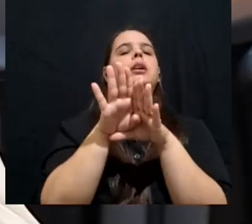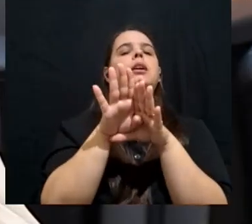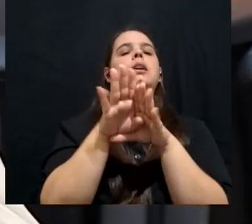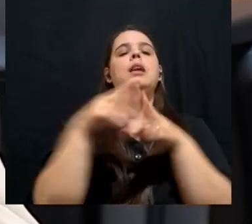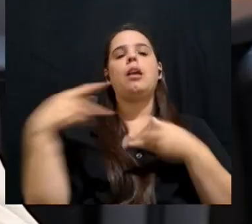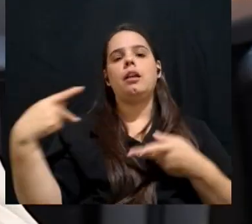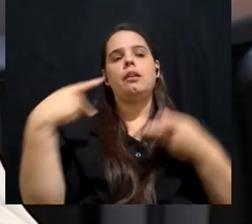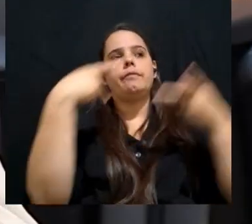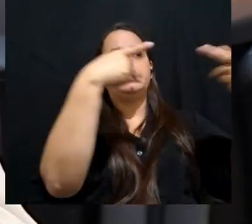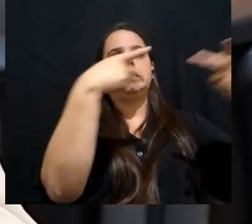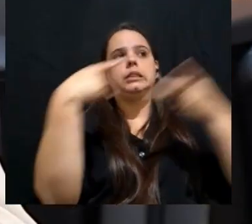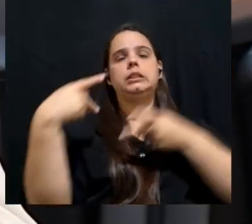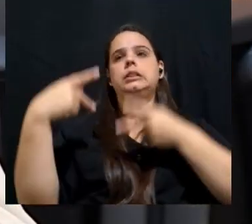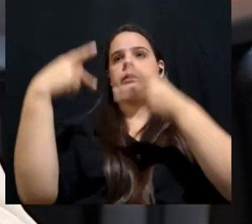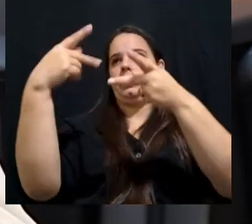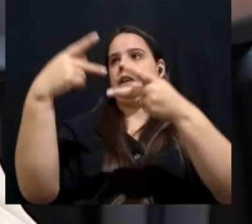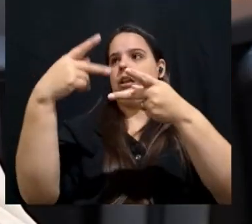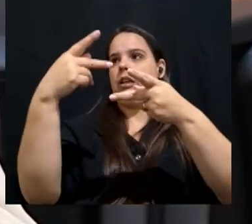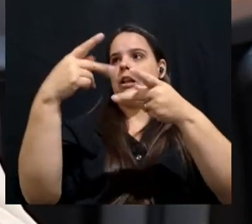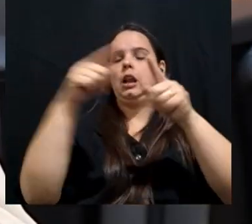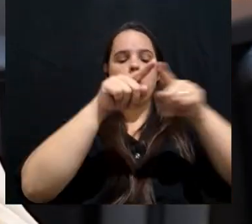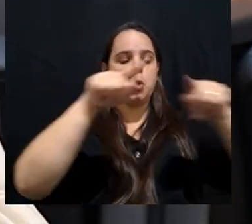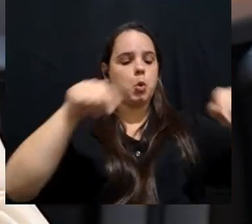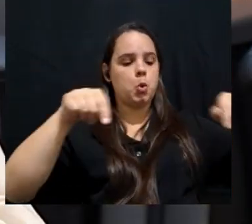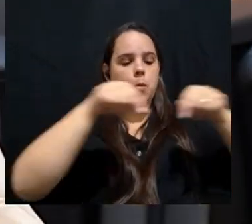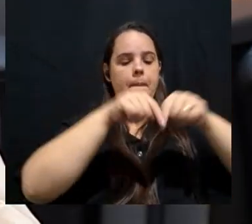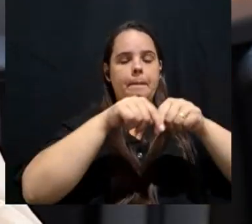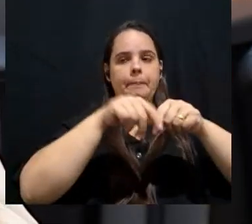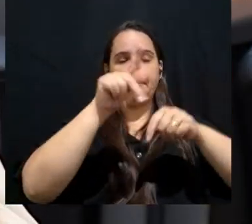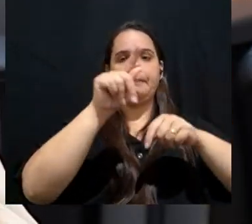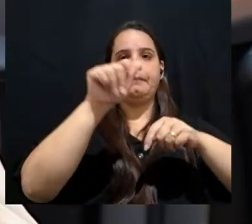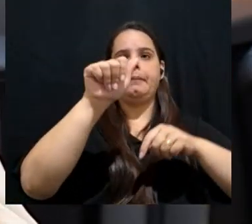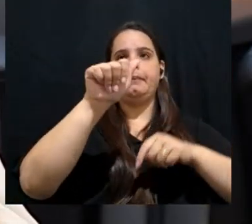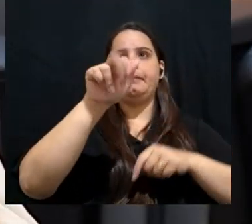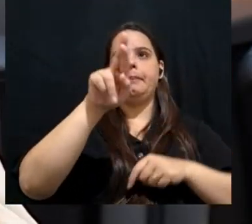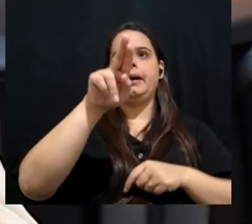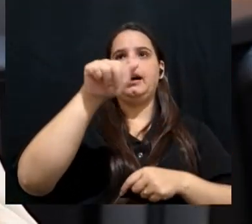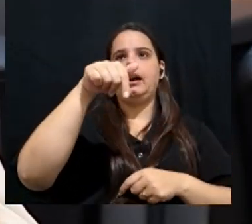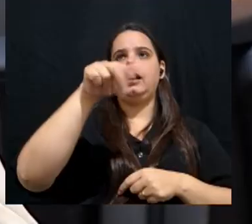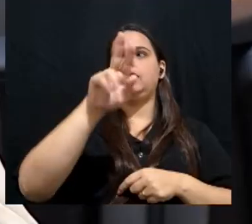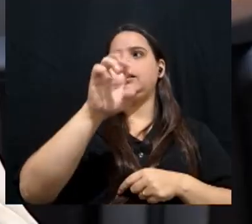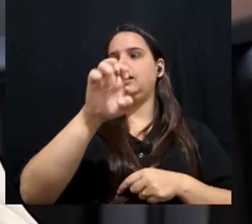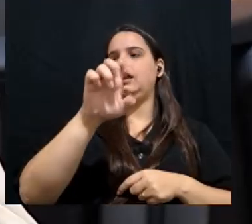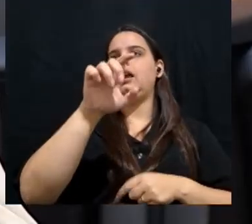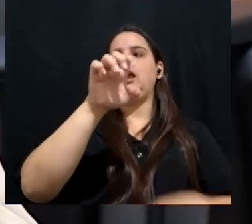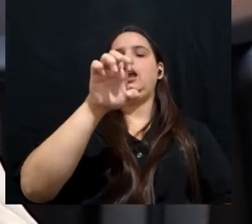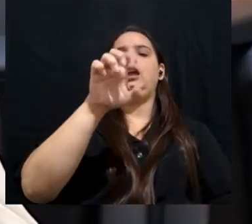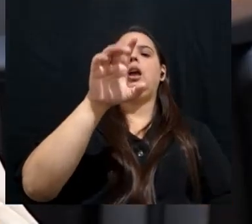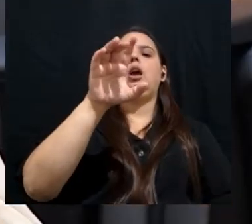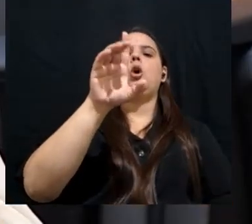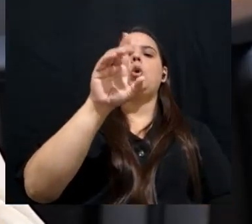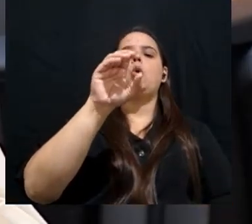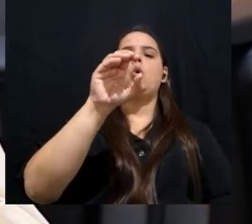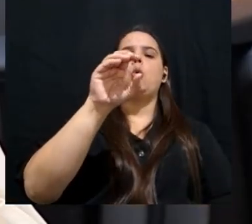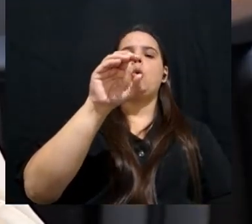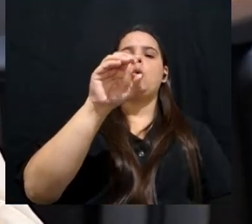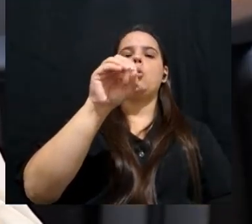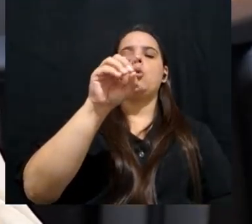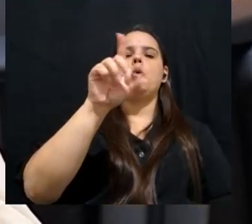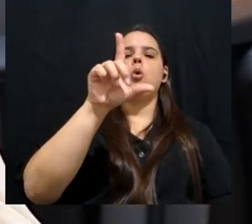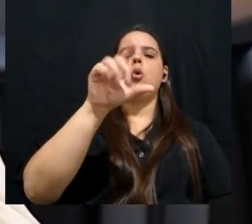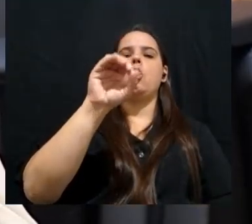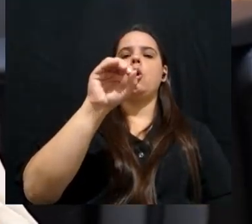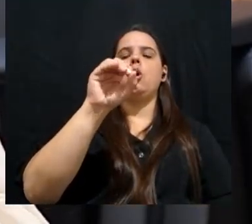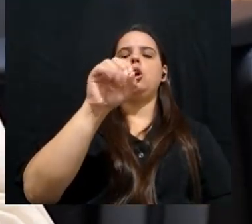pensar também na área do Parque Ecológico. Ah, tá. Aí eu fui lá, dei uma olhada, andei lá também.